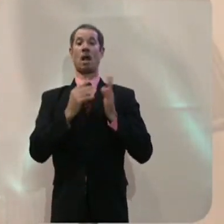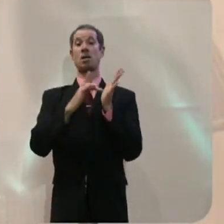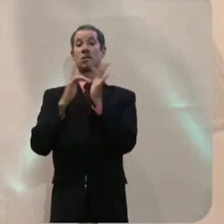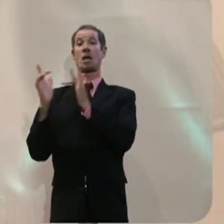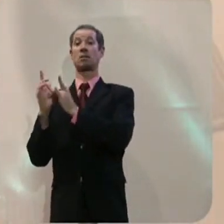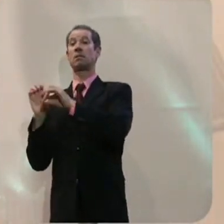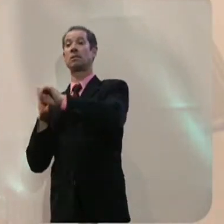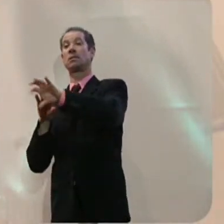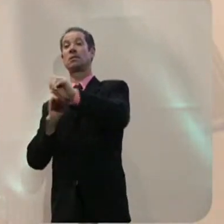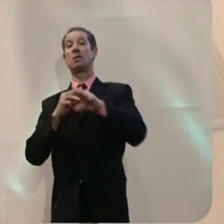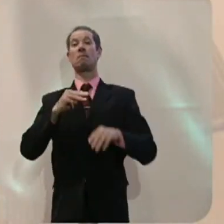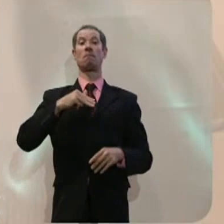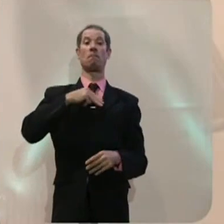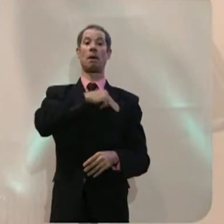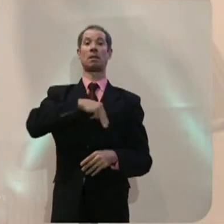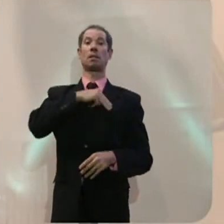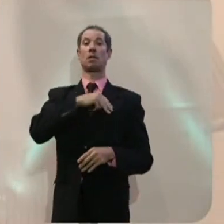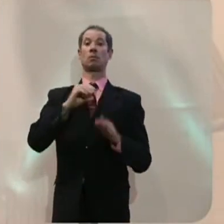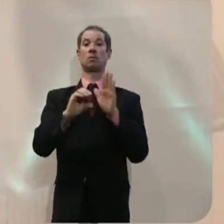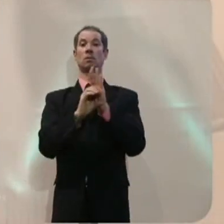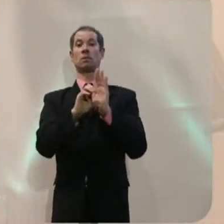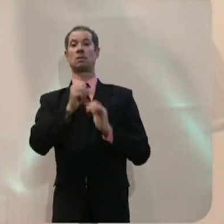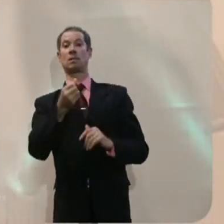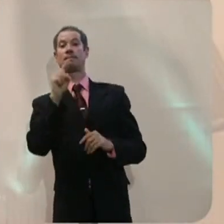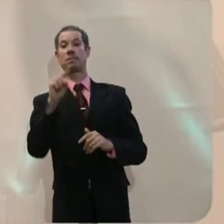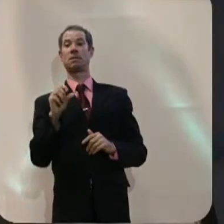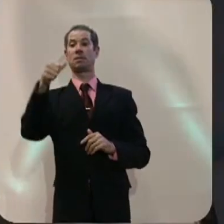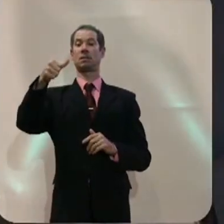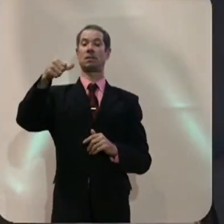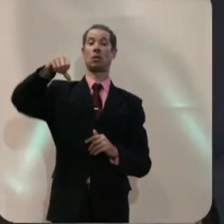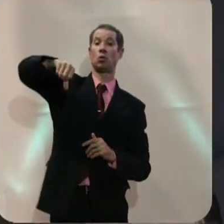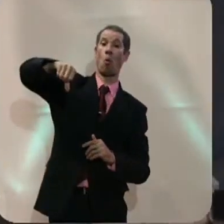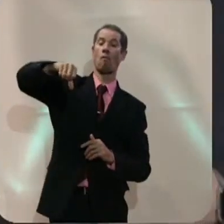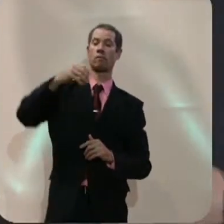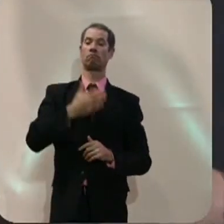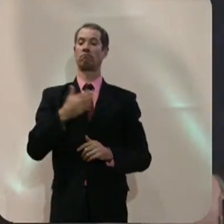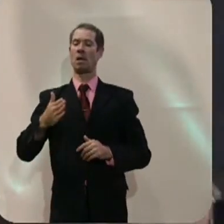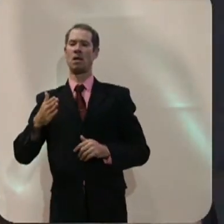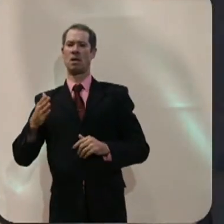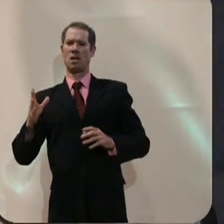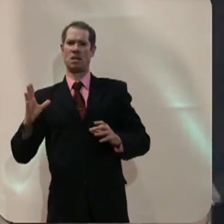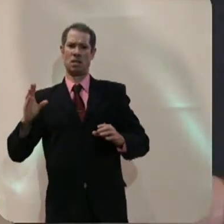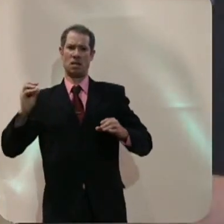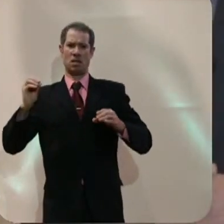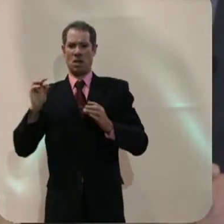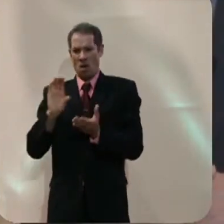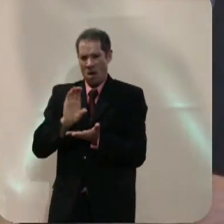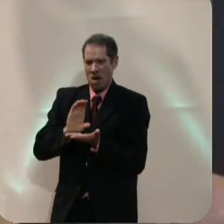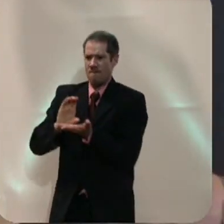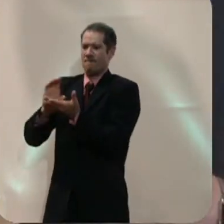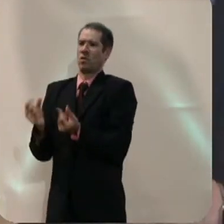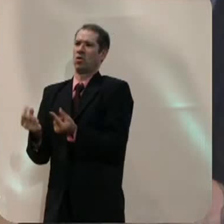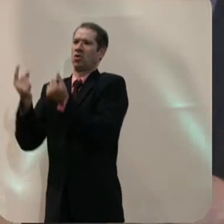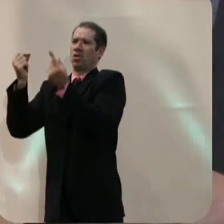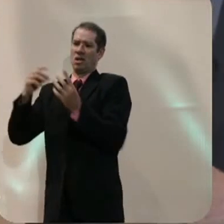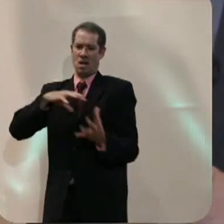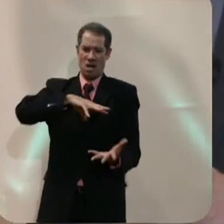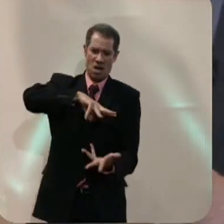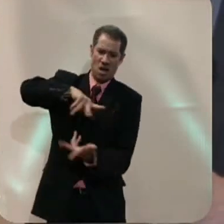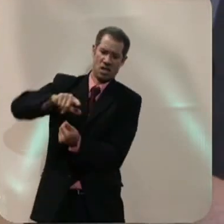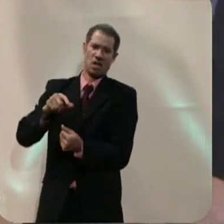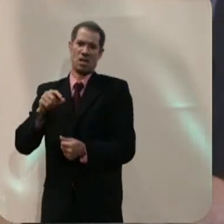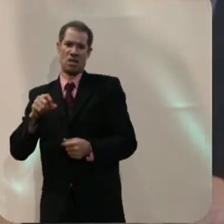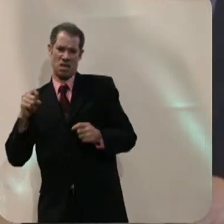Jesus ensinou lá em Mateus 6, 19 em diante: não acumulem para vocês tesouros na terra, onde a